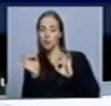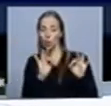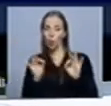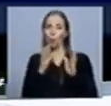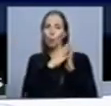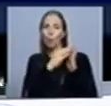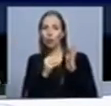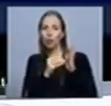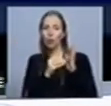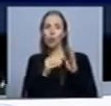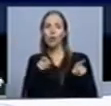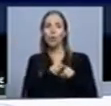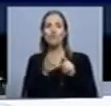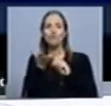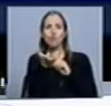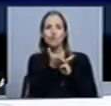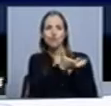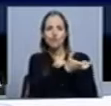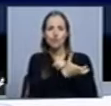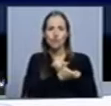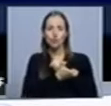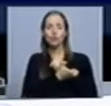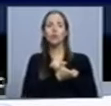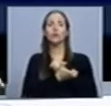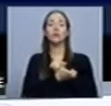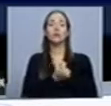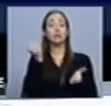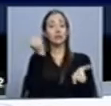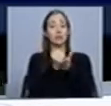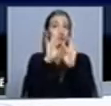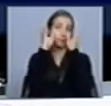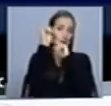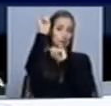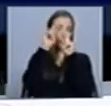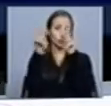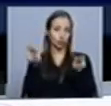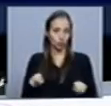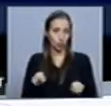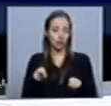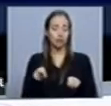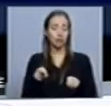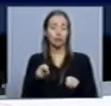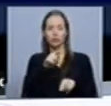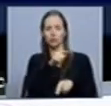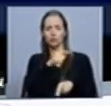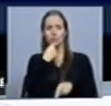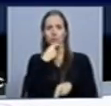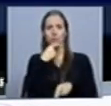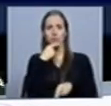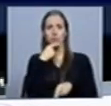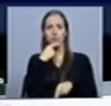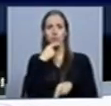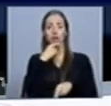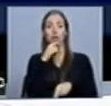sistema de sensores que foram colocados na Estação Espacial Internacional e, como deves imaginar, o ar, não se pode brincar com o ar na